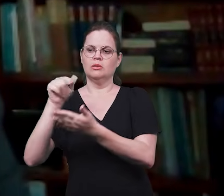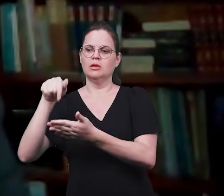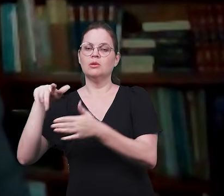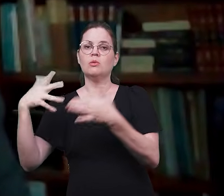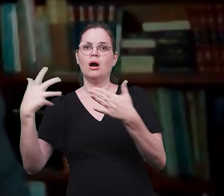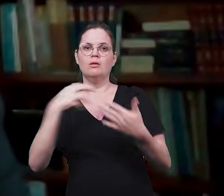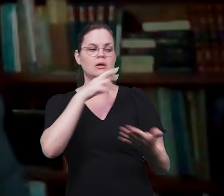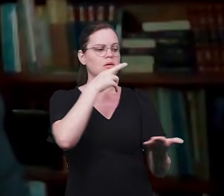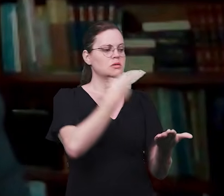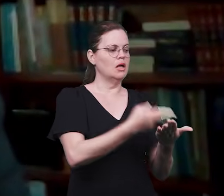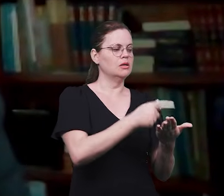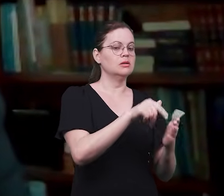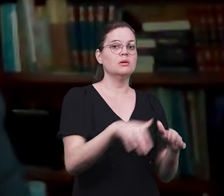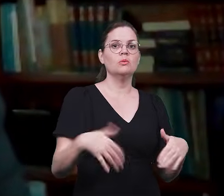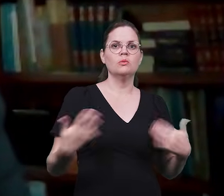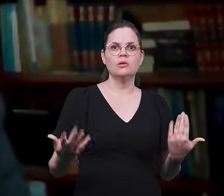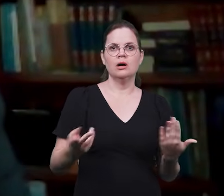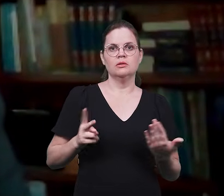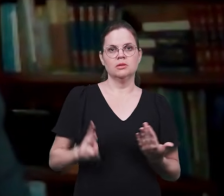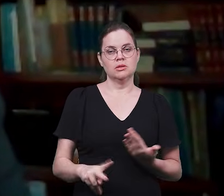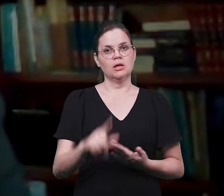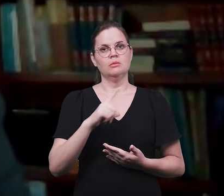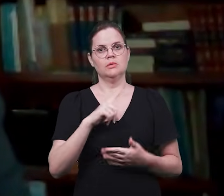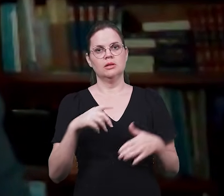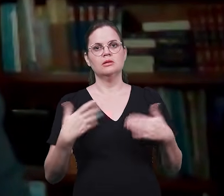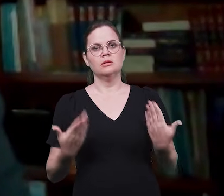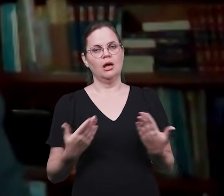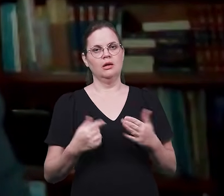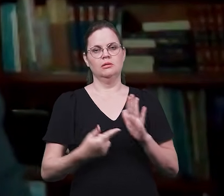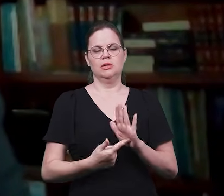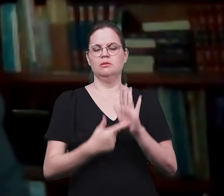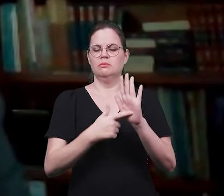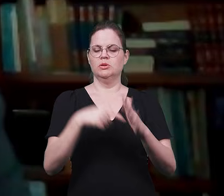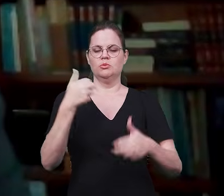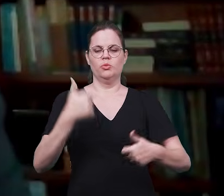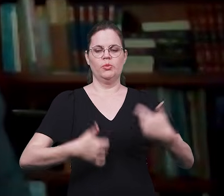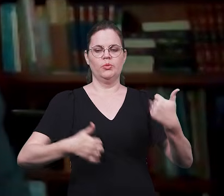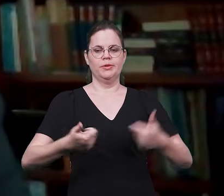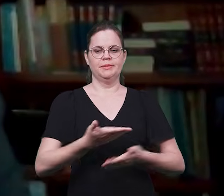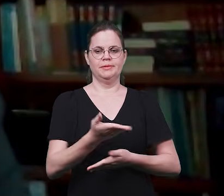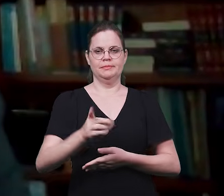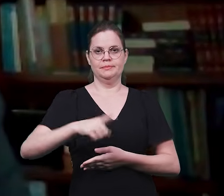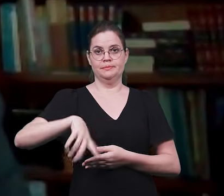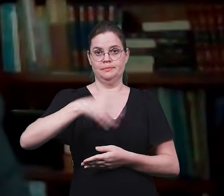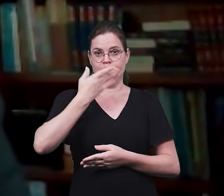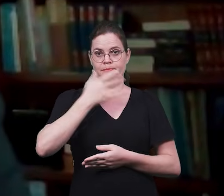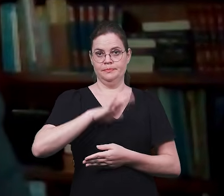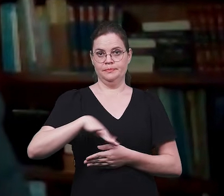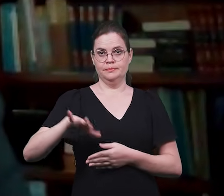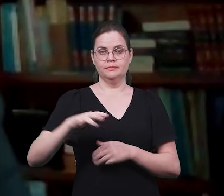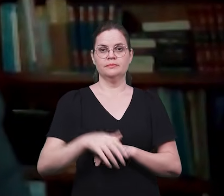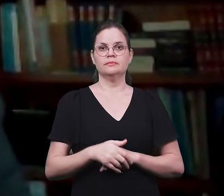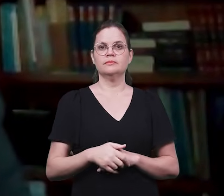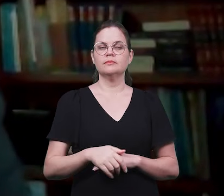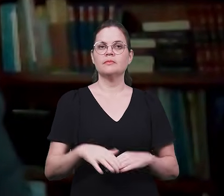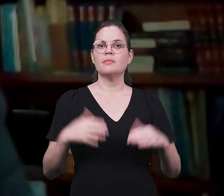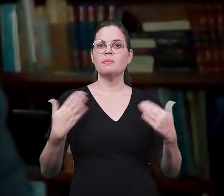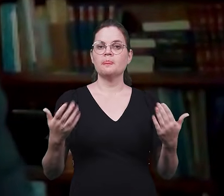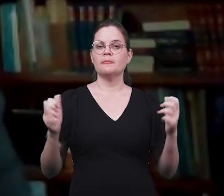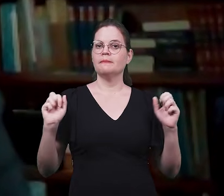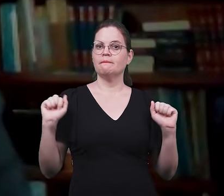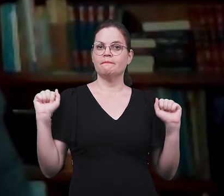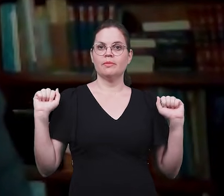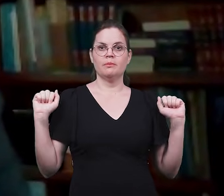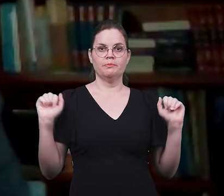daquilo que é o caminho no sentido das orientações do mundo e as orientações do Senhor.